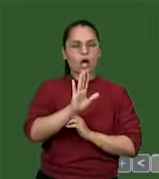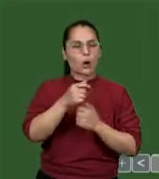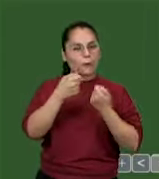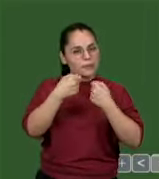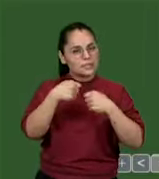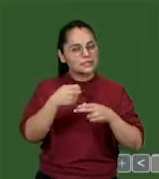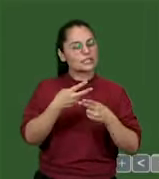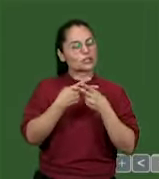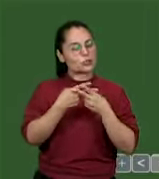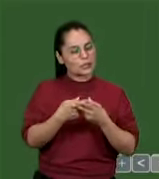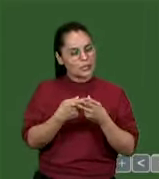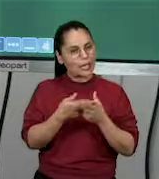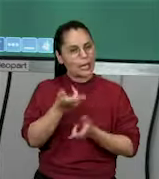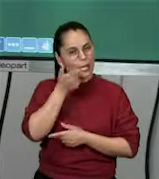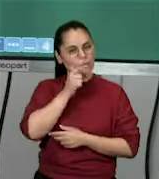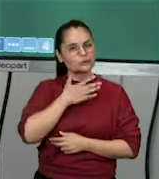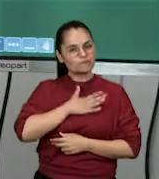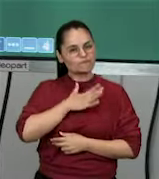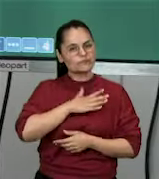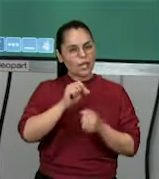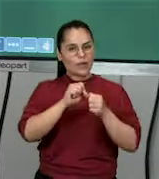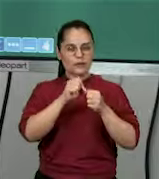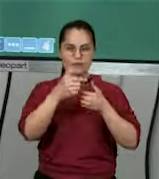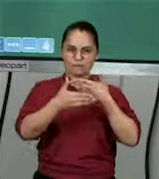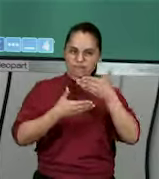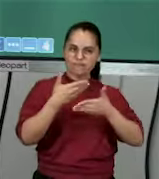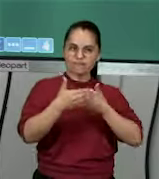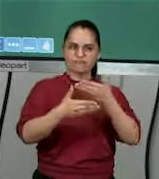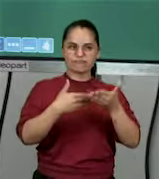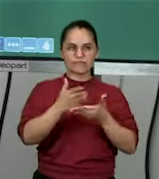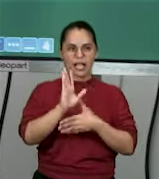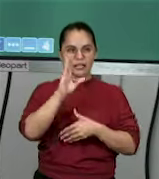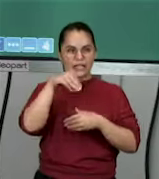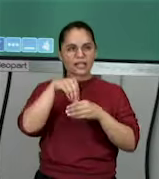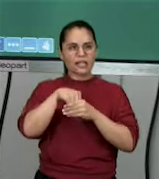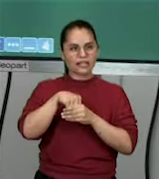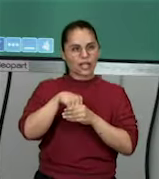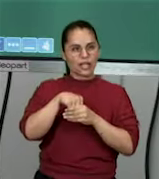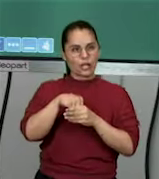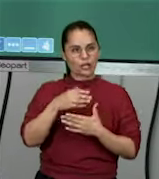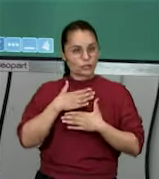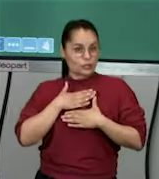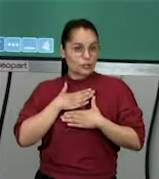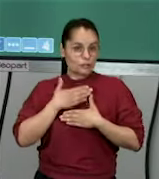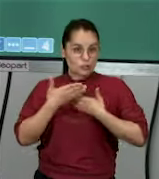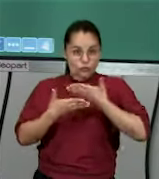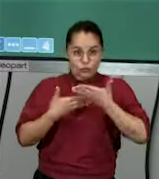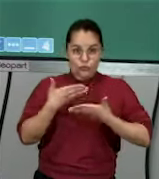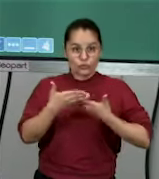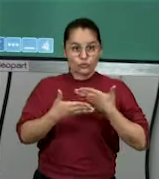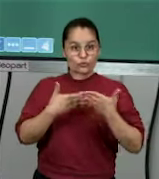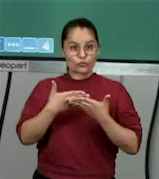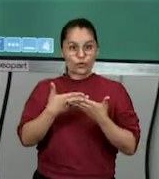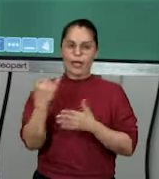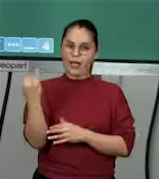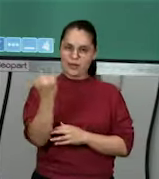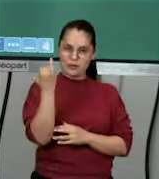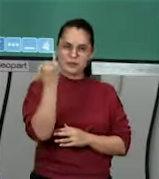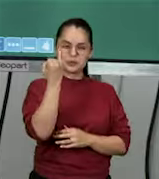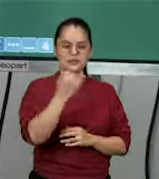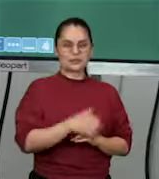tiver paciência com esse processo. Se esse processo ele fizer parte assim das minhas construções. Isso é super